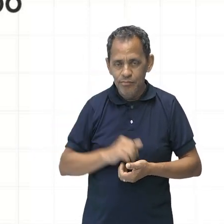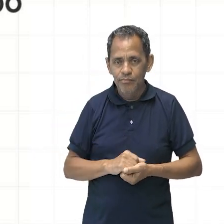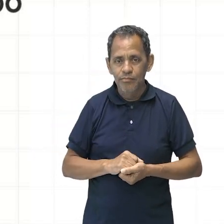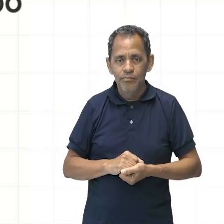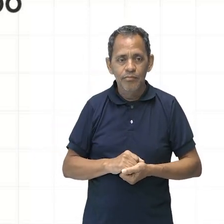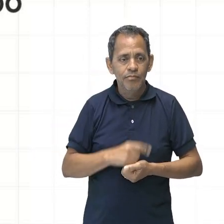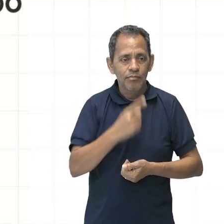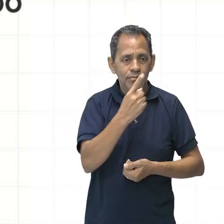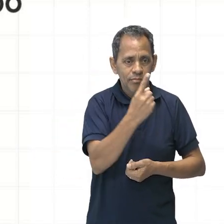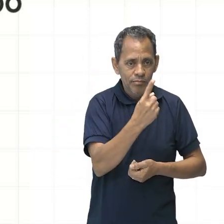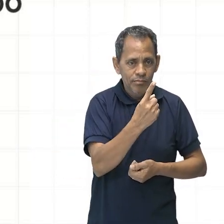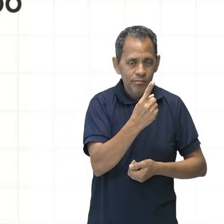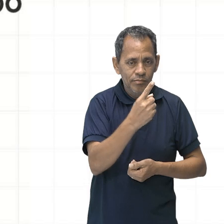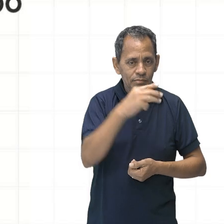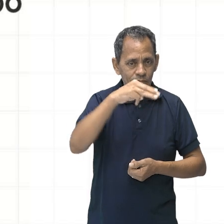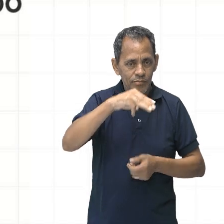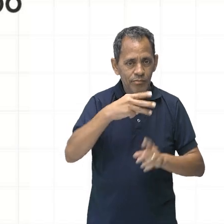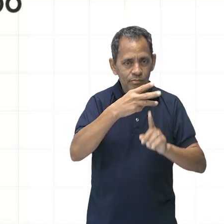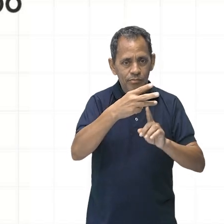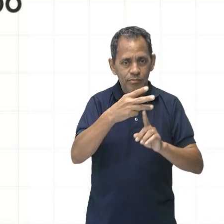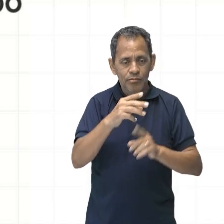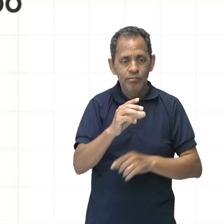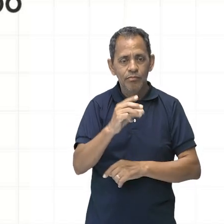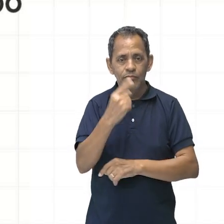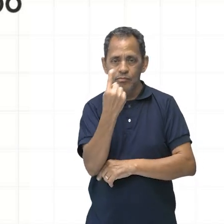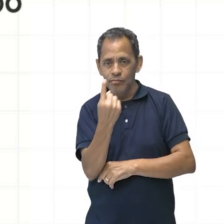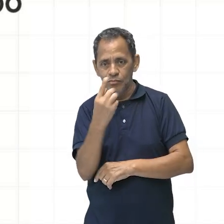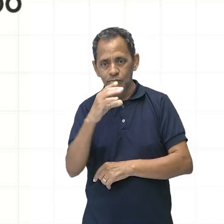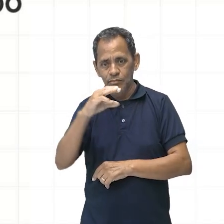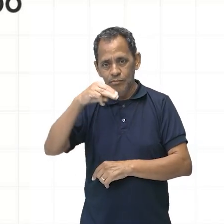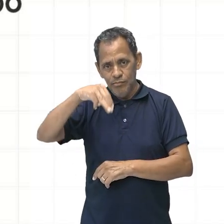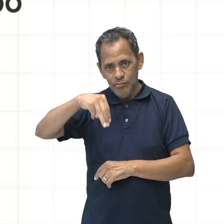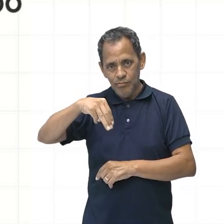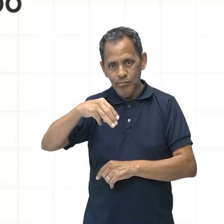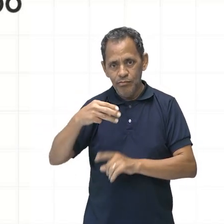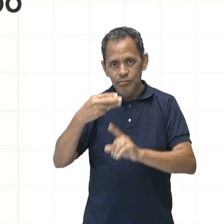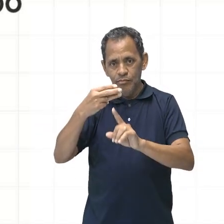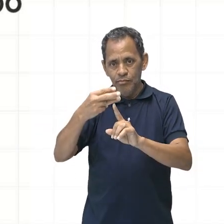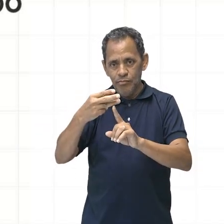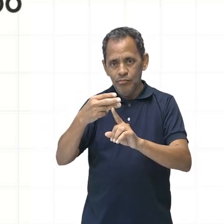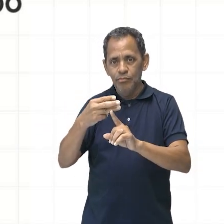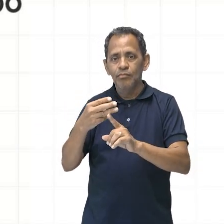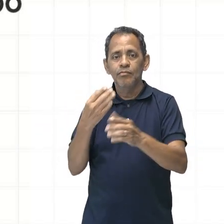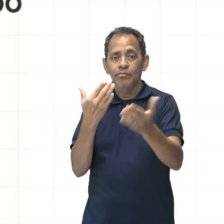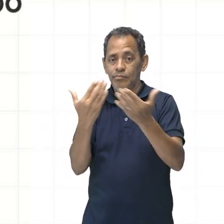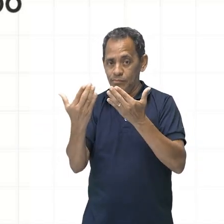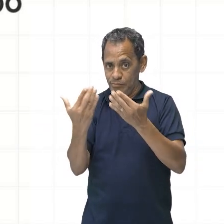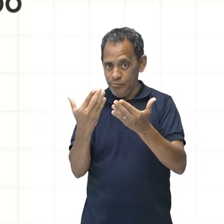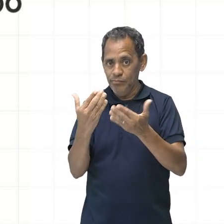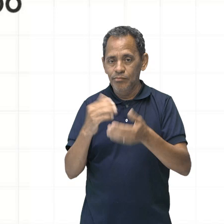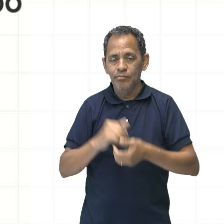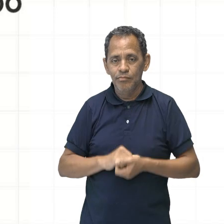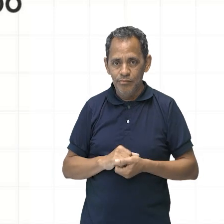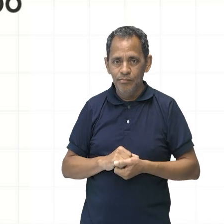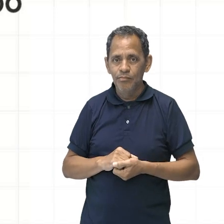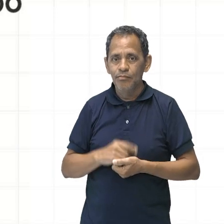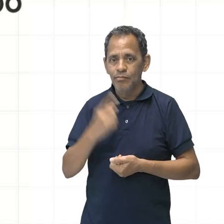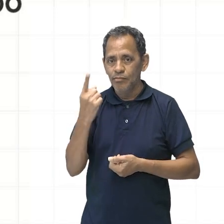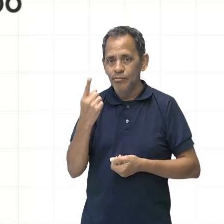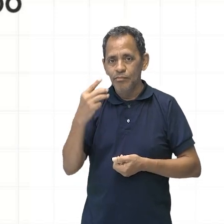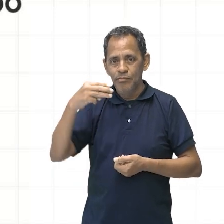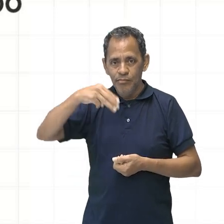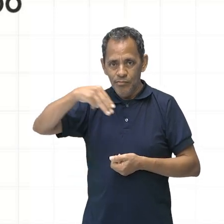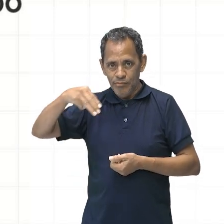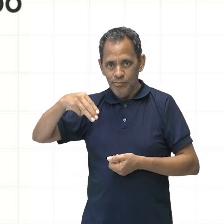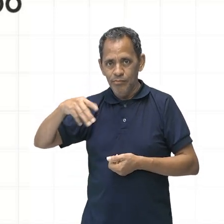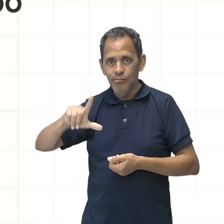cúbico para 1.000 litros, 1 centímetro cúbico equivale a 1 ml. Então, multiplicando esse valor